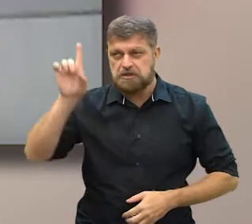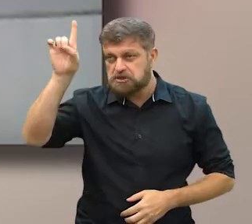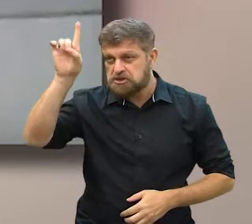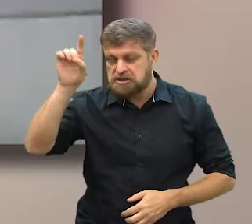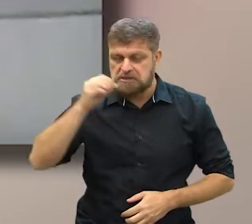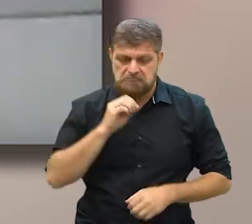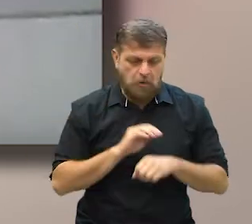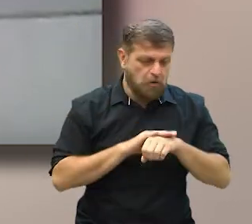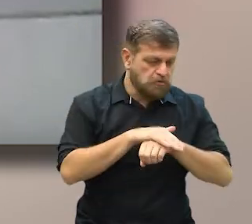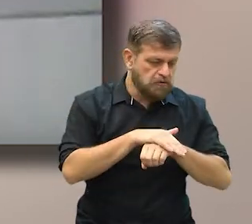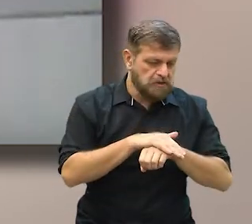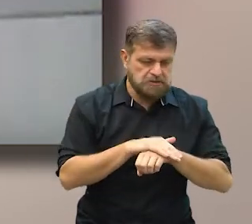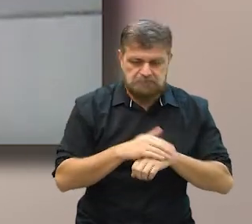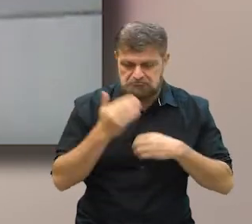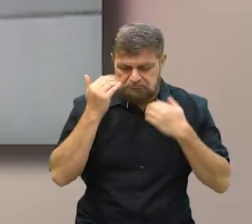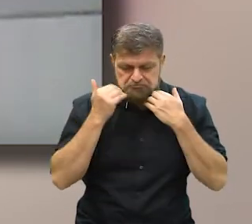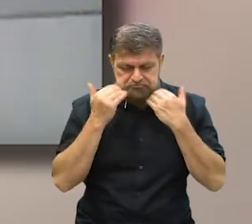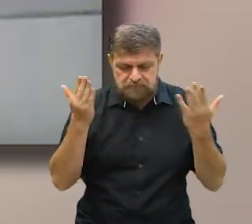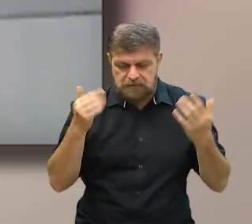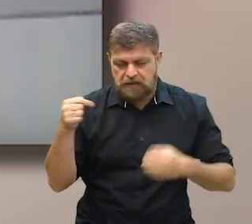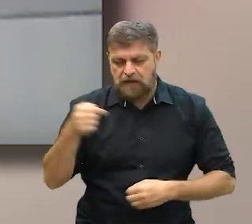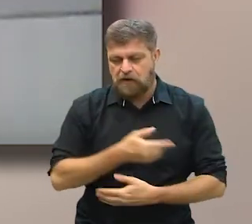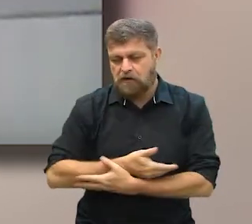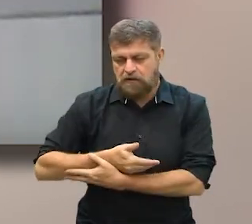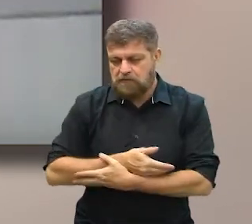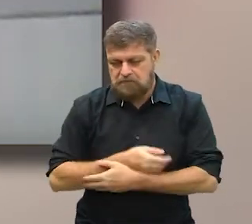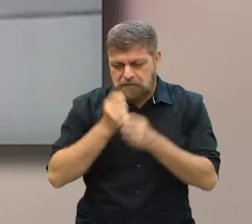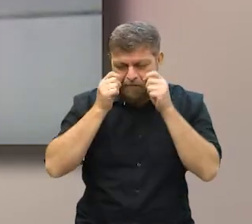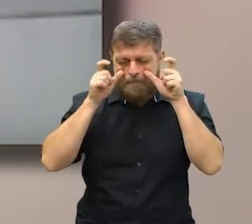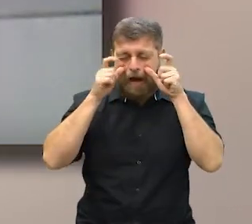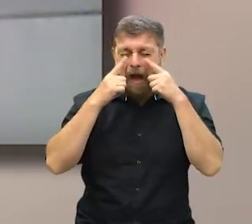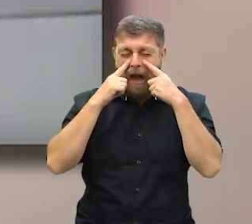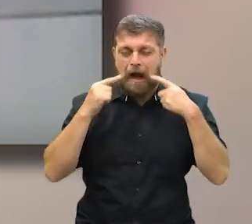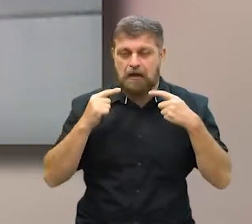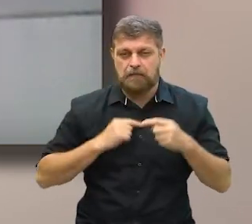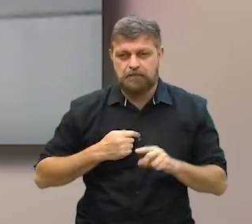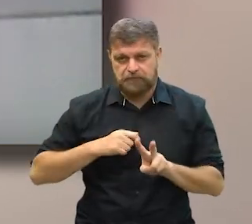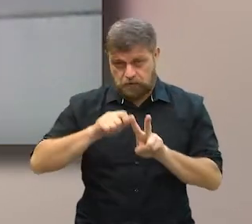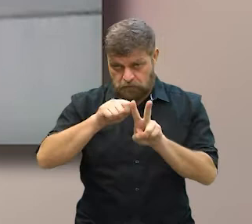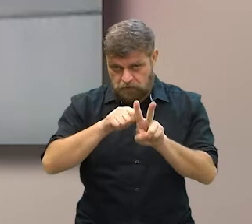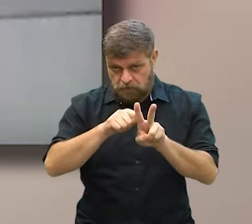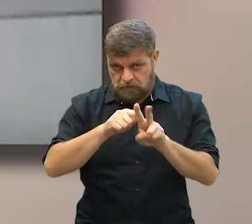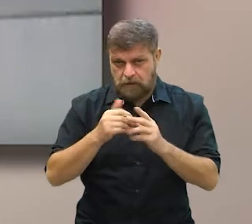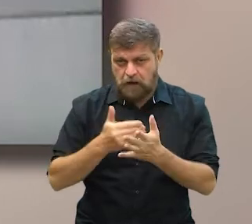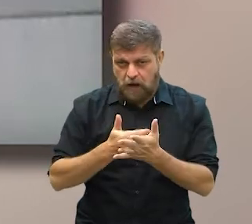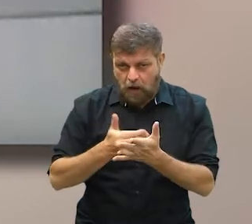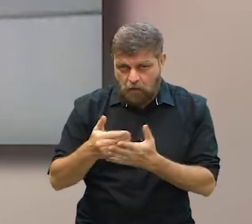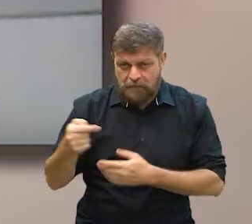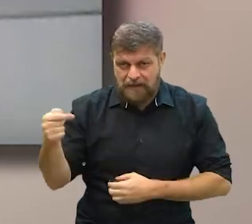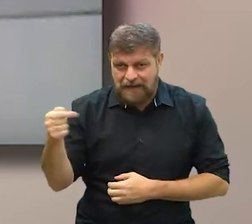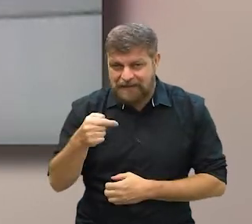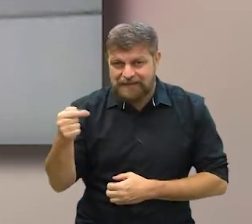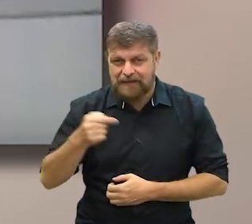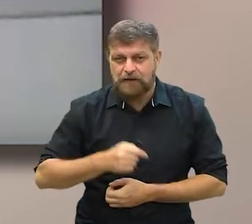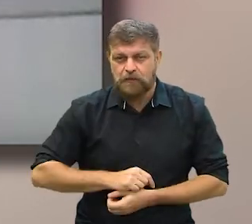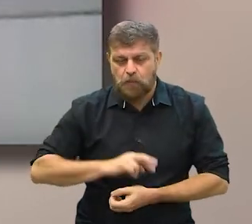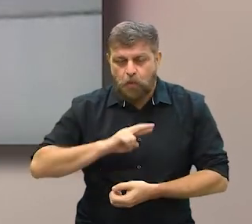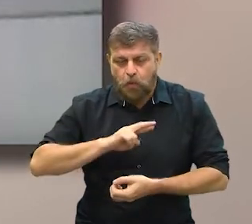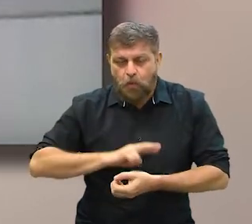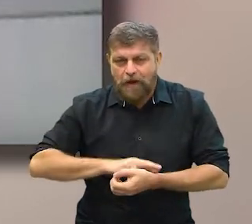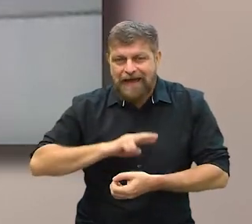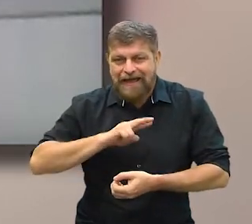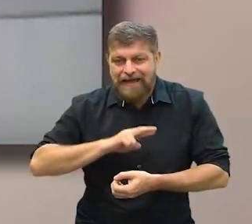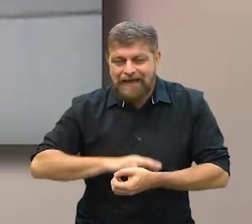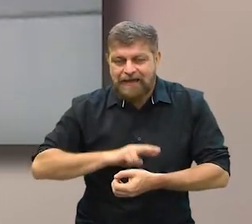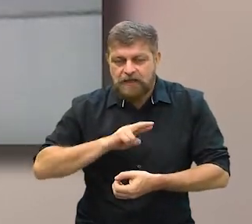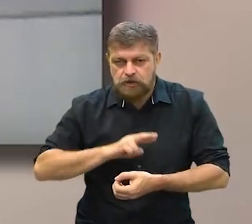noite como dia, é tudo a mesma coisa, né? E no segundo mês começa, então,